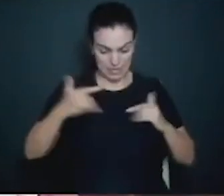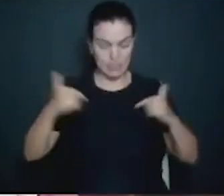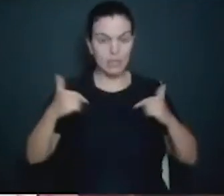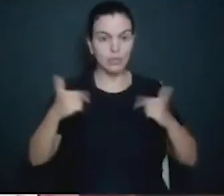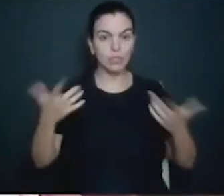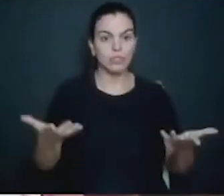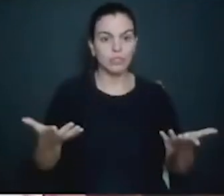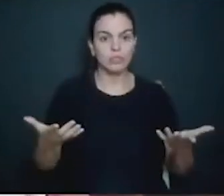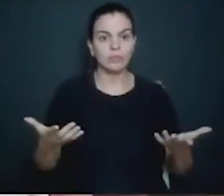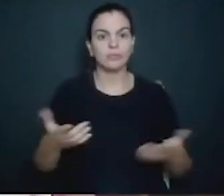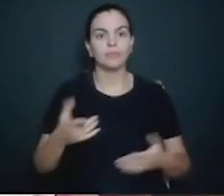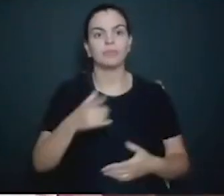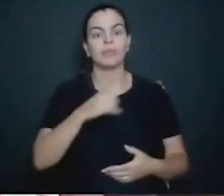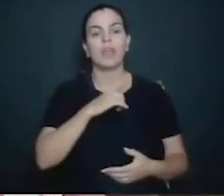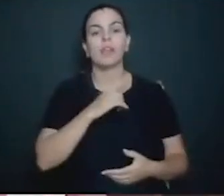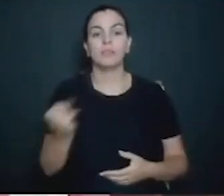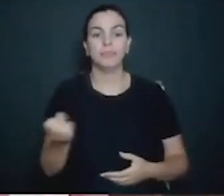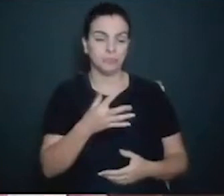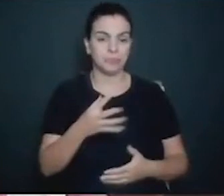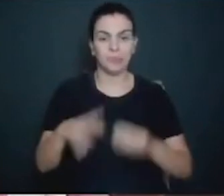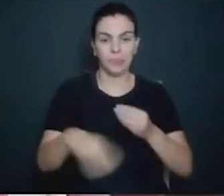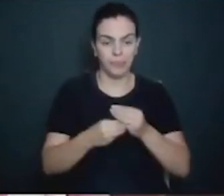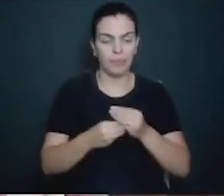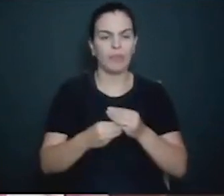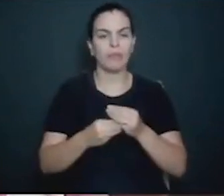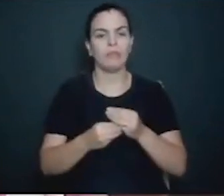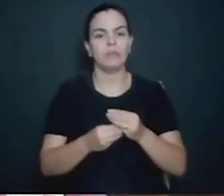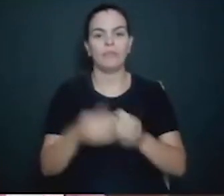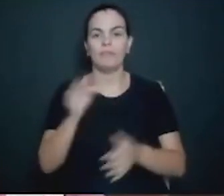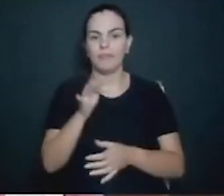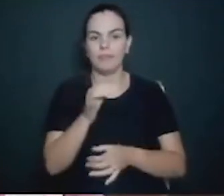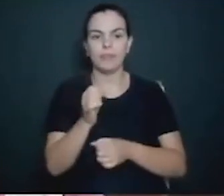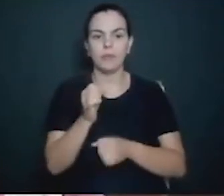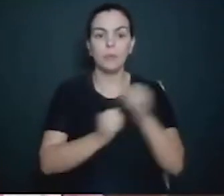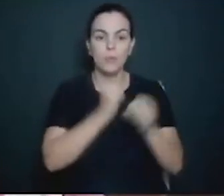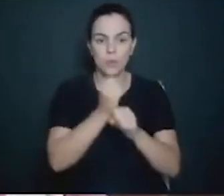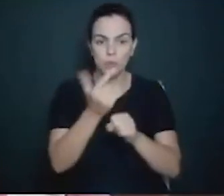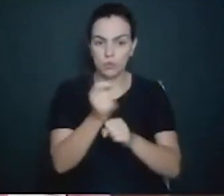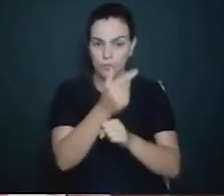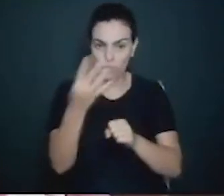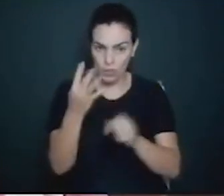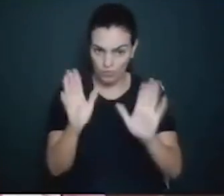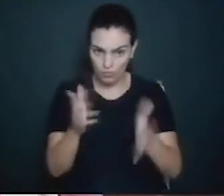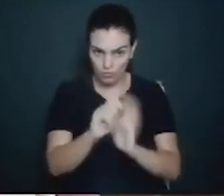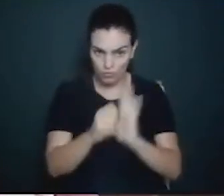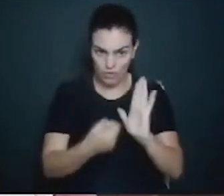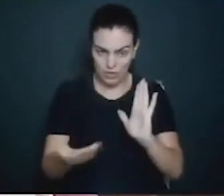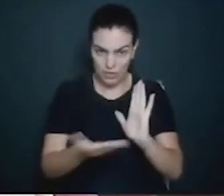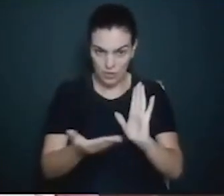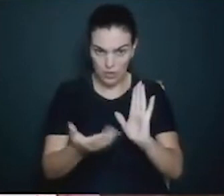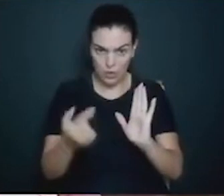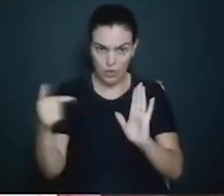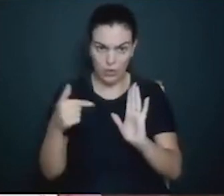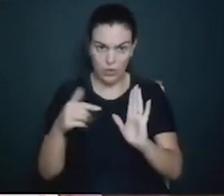termo aditivo em 2020, agora, que foi assinado em fevereiro de 2024, e que mantém, portanto, os aditivos e